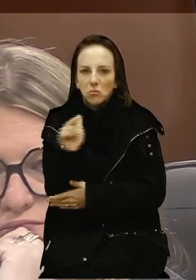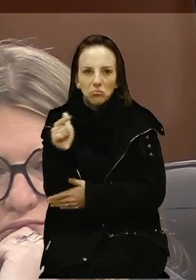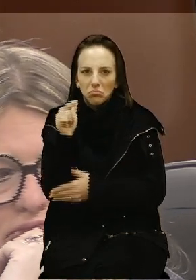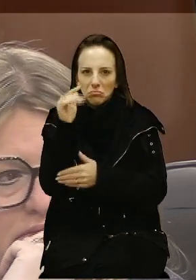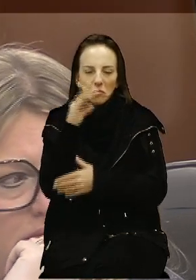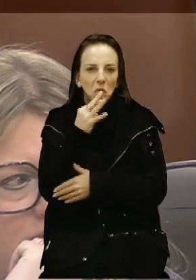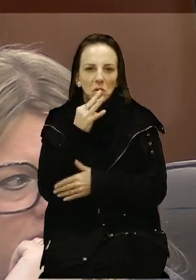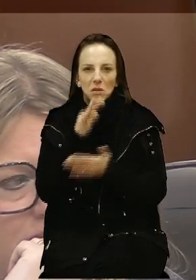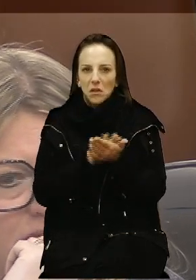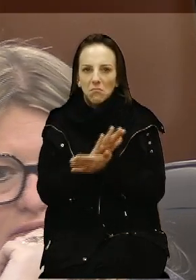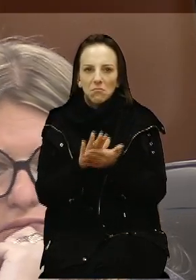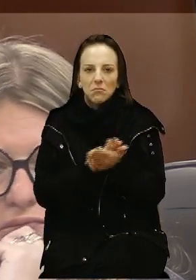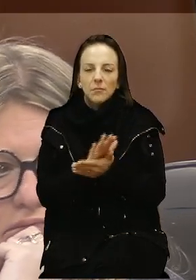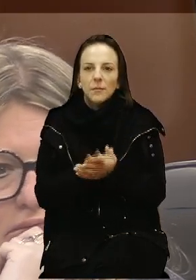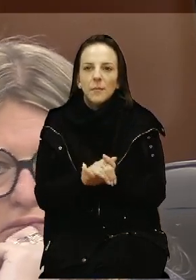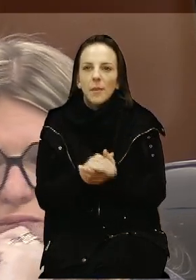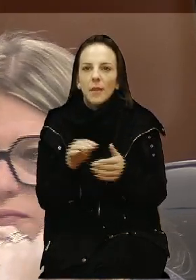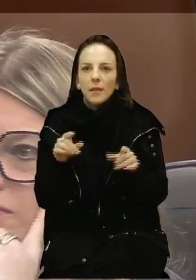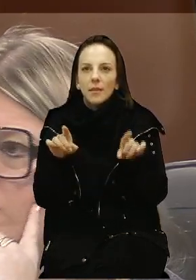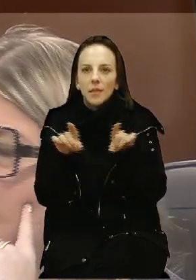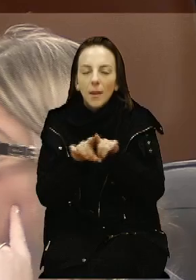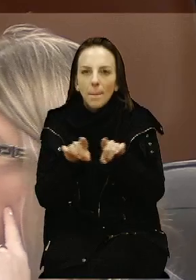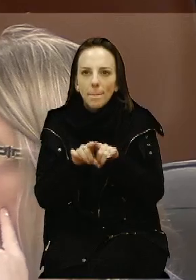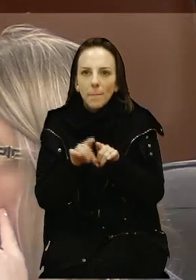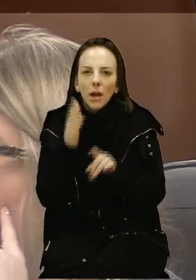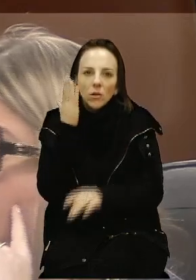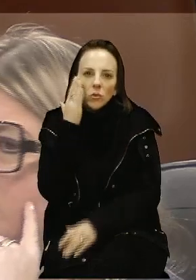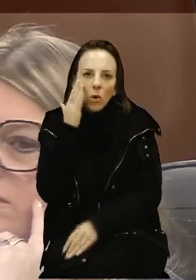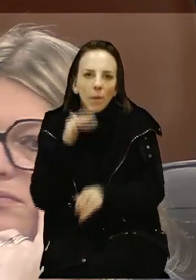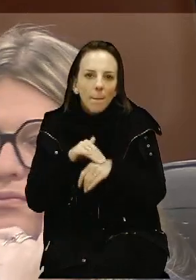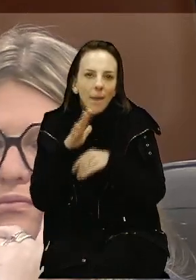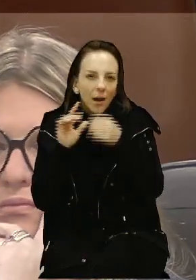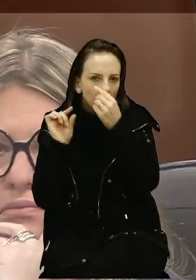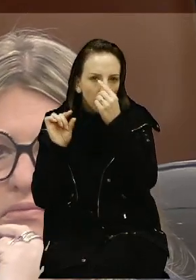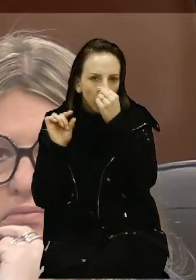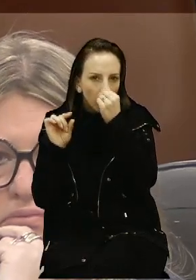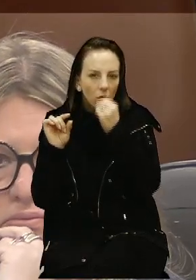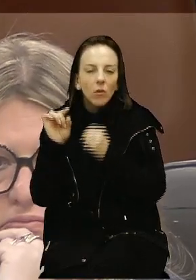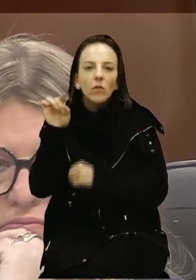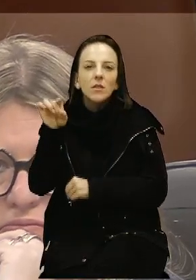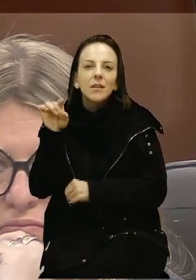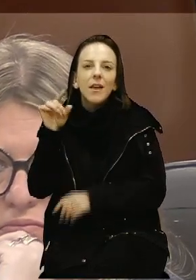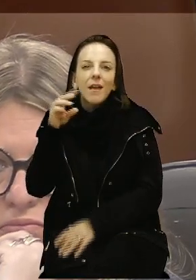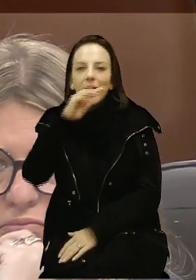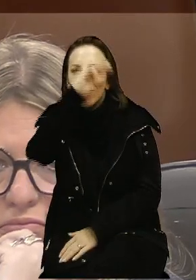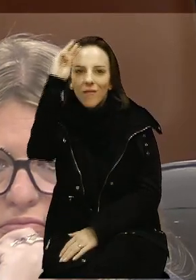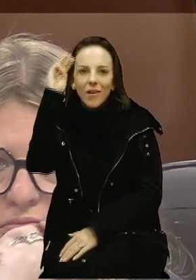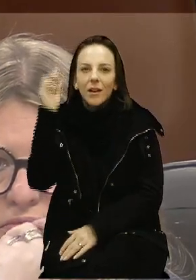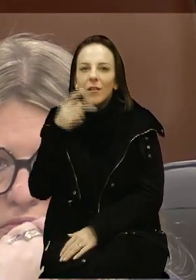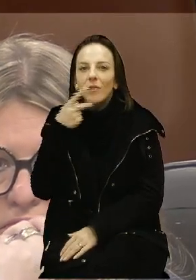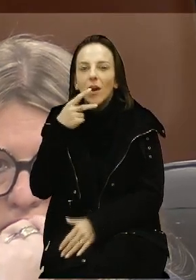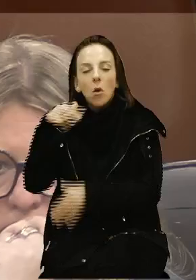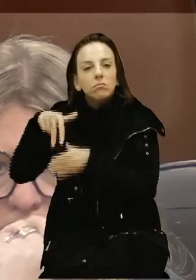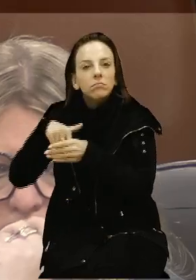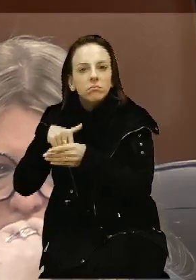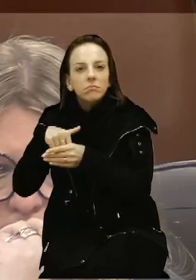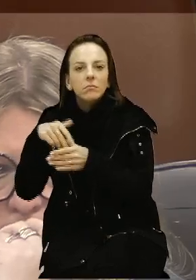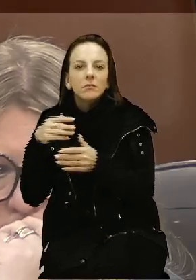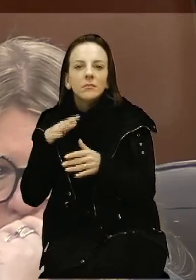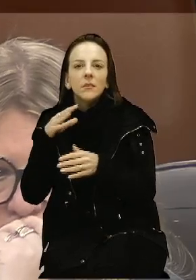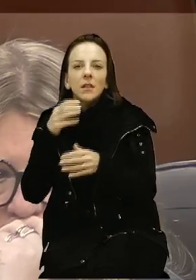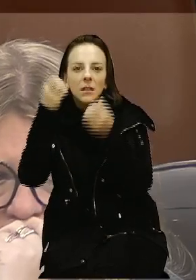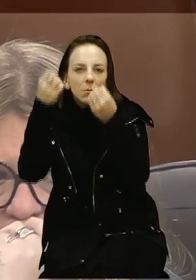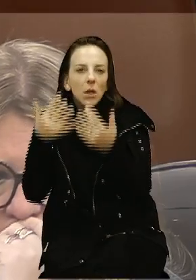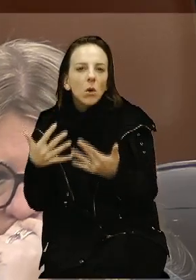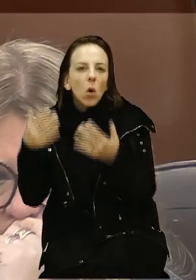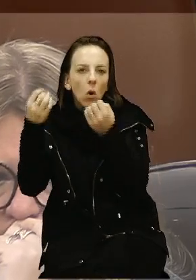e também fiquei sabendo aquele dia um pouquinho mais que o senhor falou, vereador Juliano Valim, semana passada aqui na tribuna, né, que foram